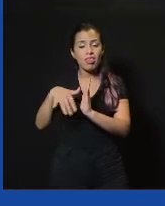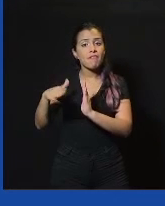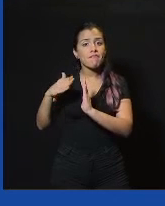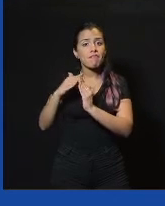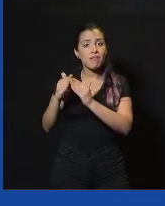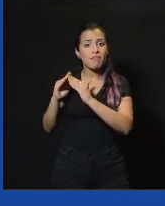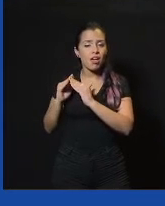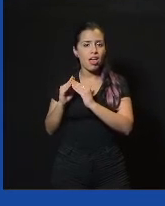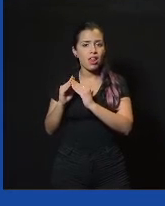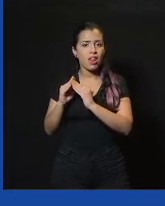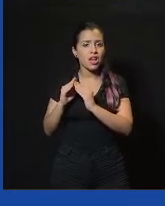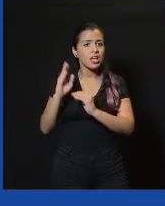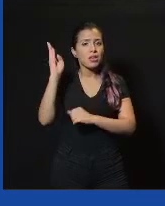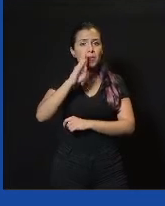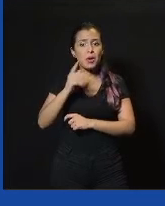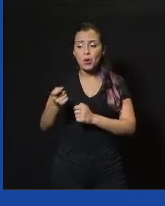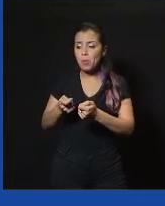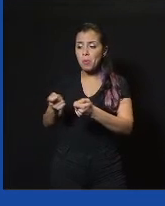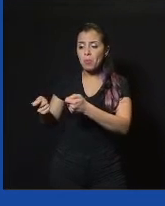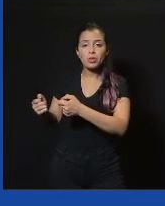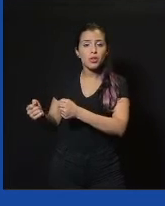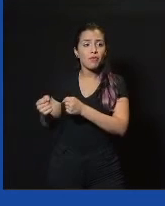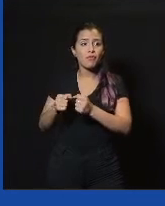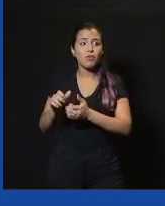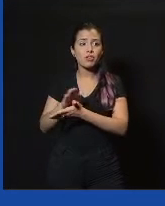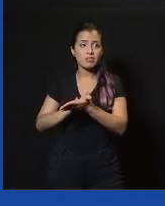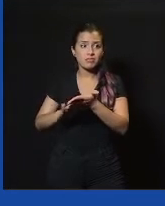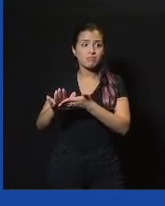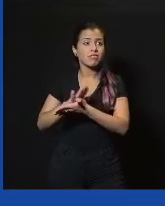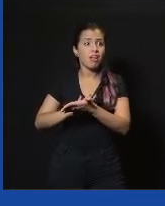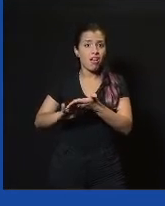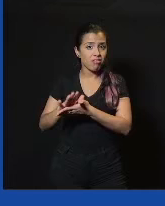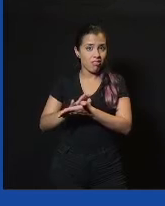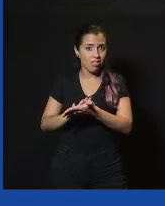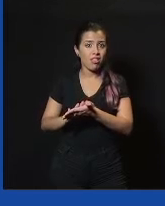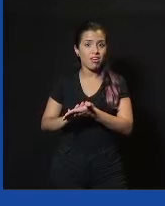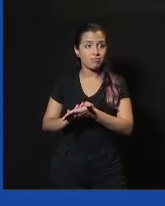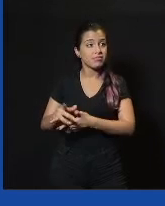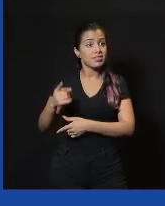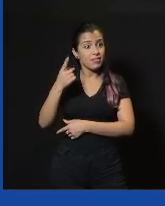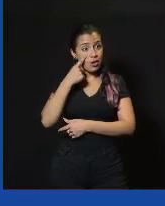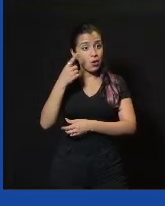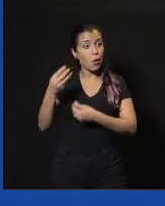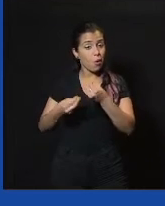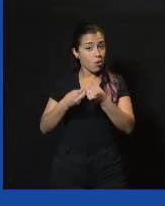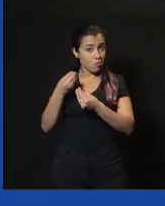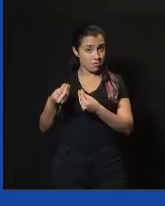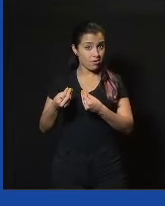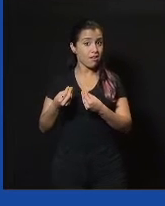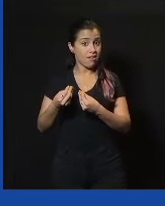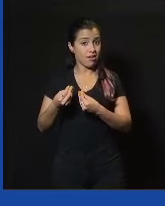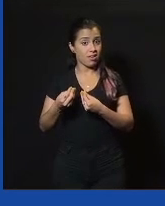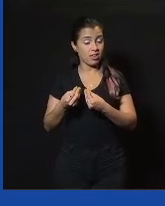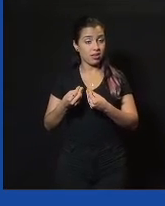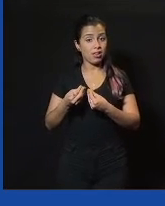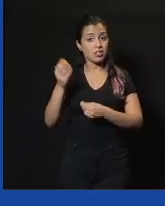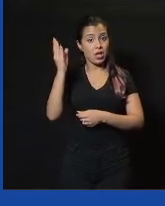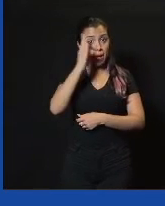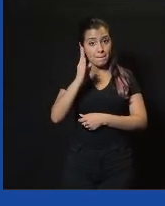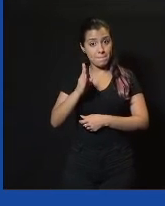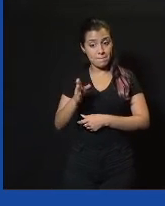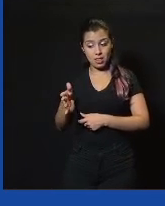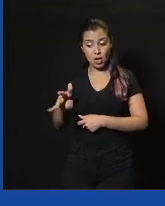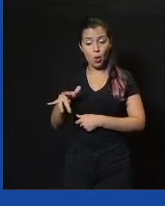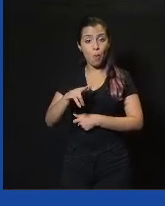não tem nem o monopólio da força na favela. Tamanho é o mínimo que é a presença do Estado. É a função do Estado que é o monopólio da